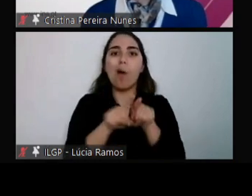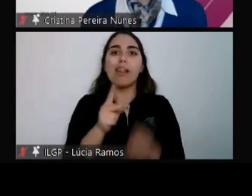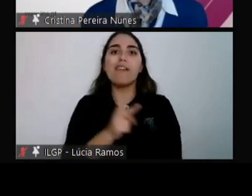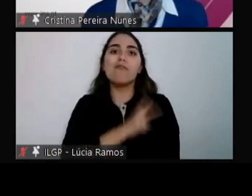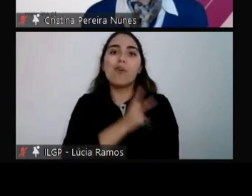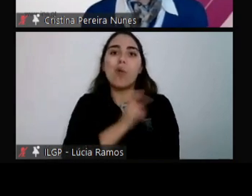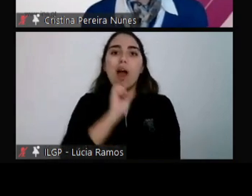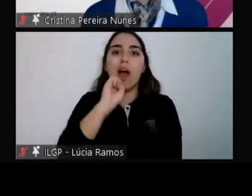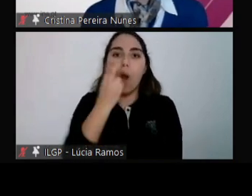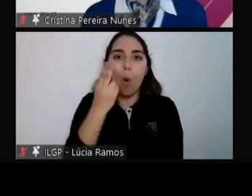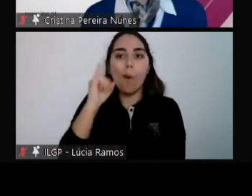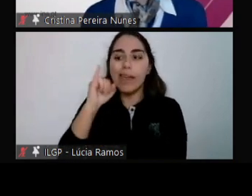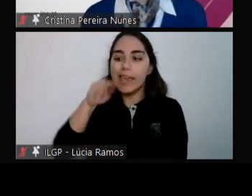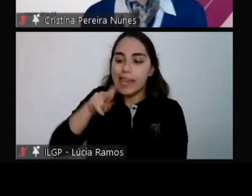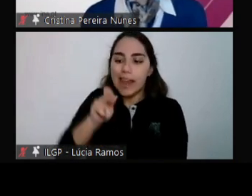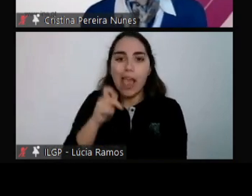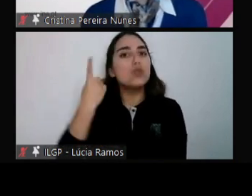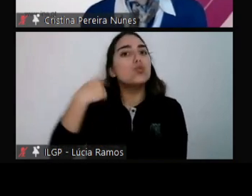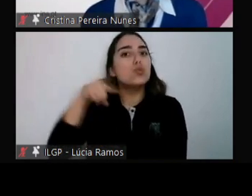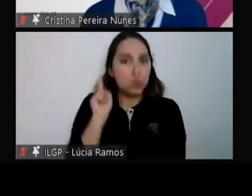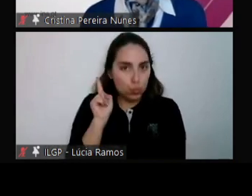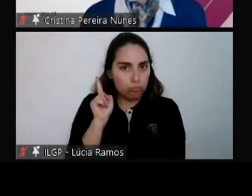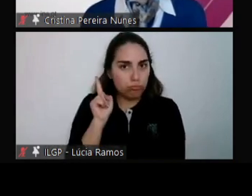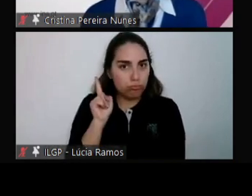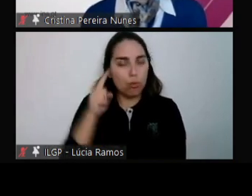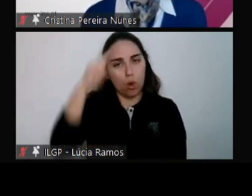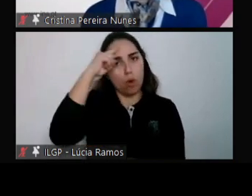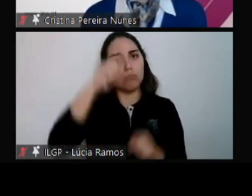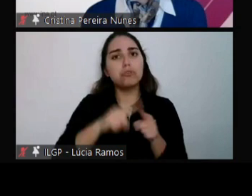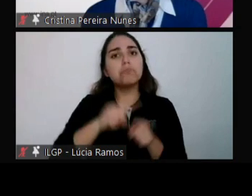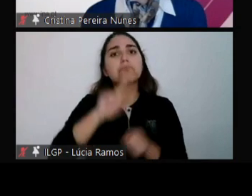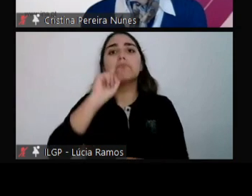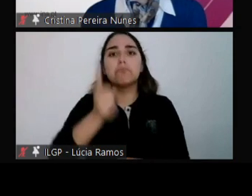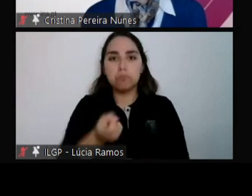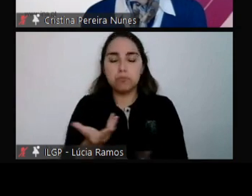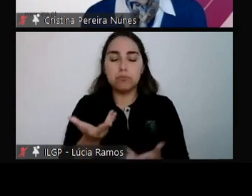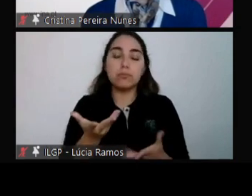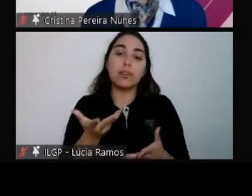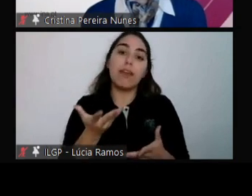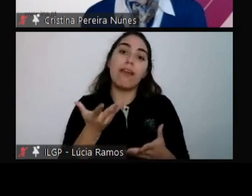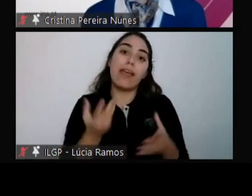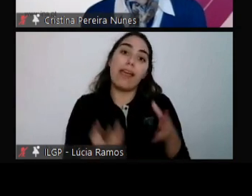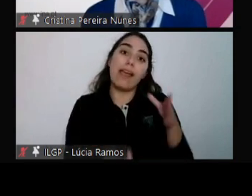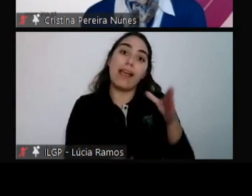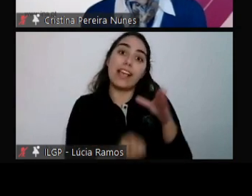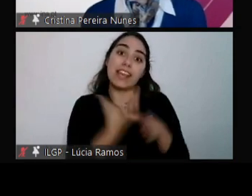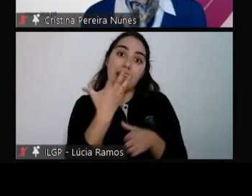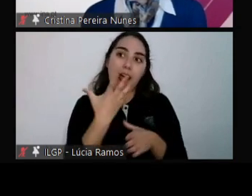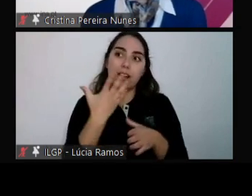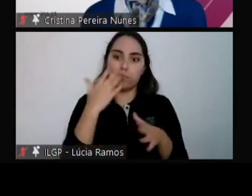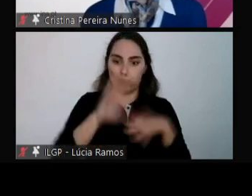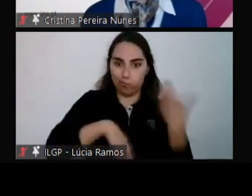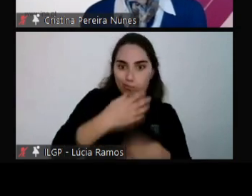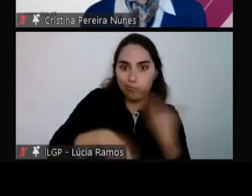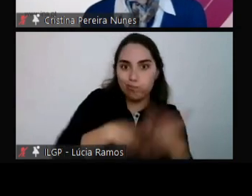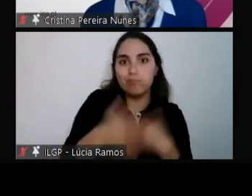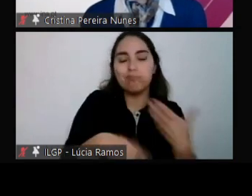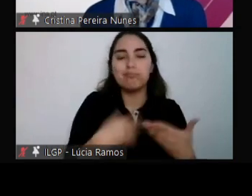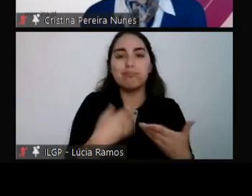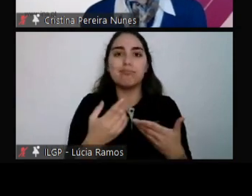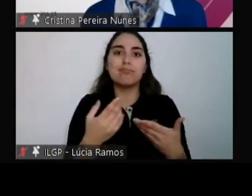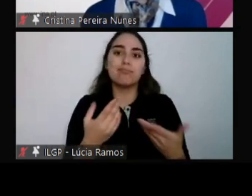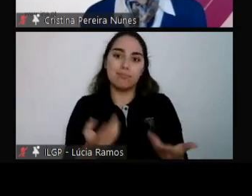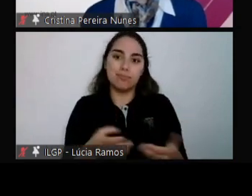E, portanto, o que nós estamos aqui a fazer são criar dinâmicas de complementaridade, em